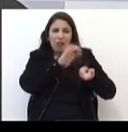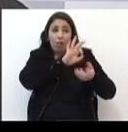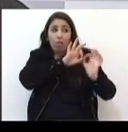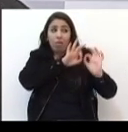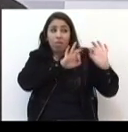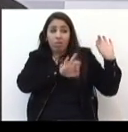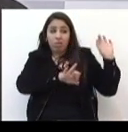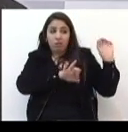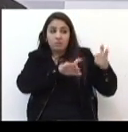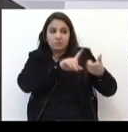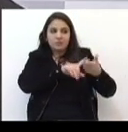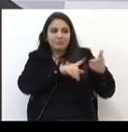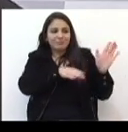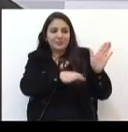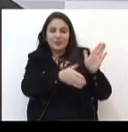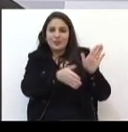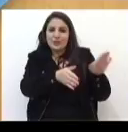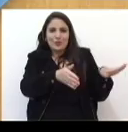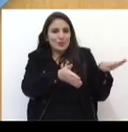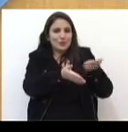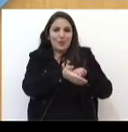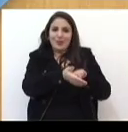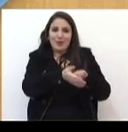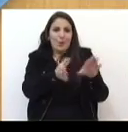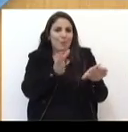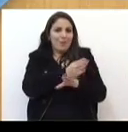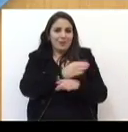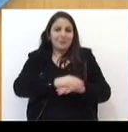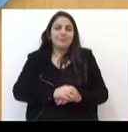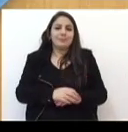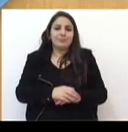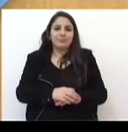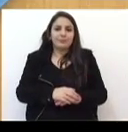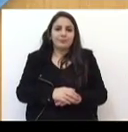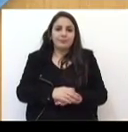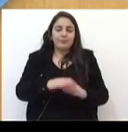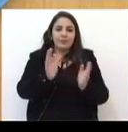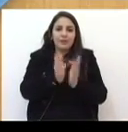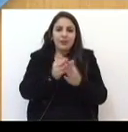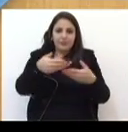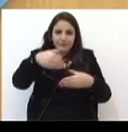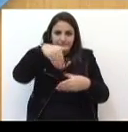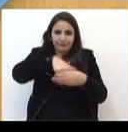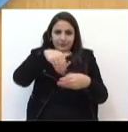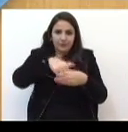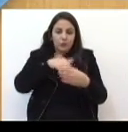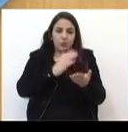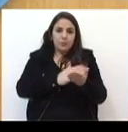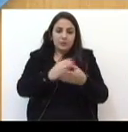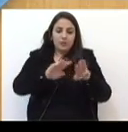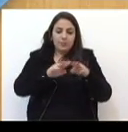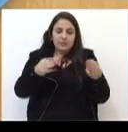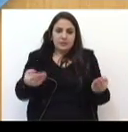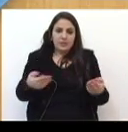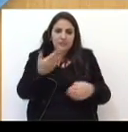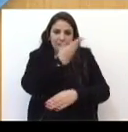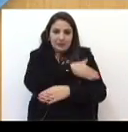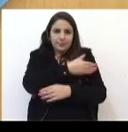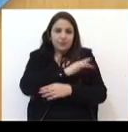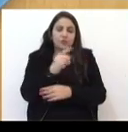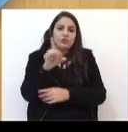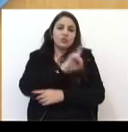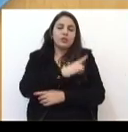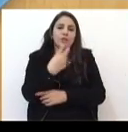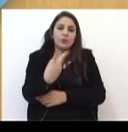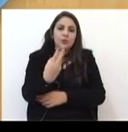longe, nem sempre o recurso chega inteiro aqui. O cartório eleitoral iniciou o treinamento dos mesários convocados para o dia 2